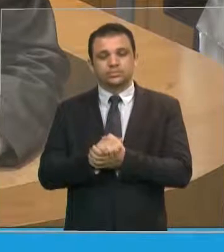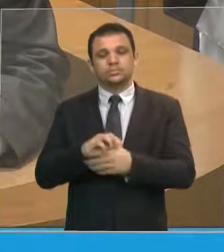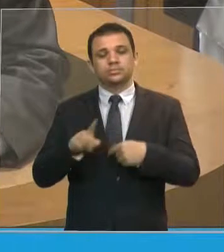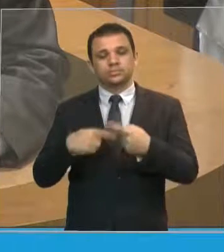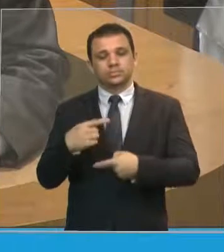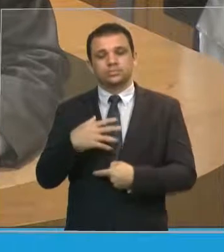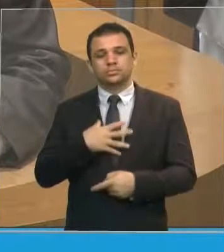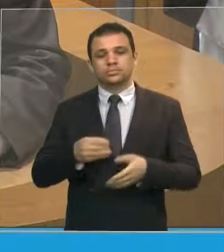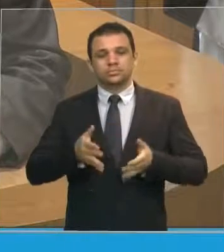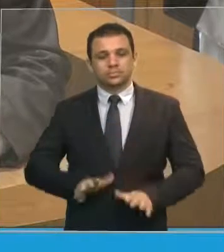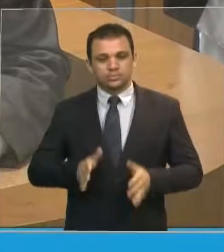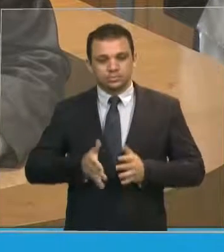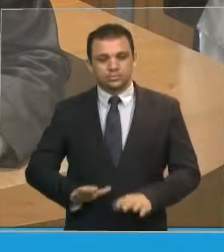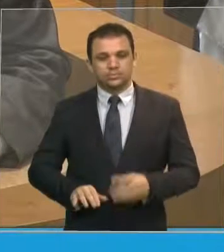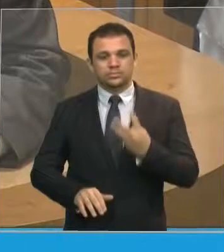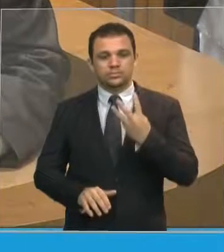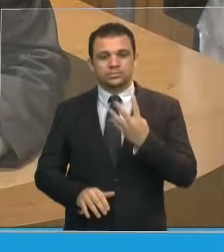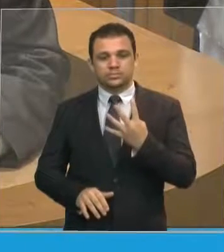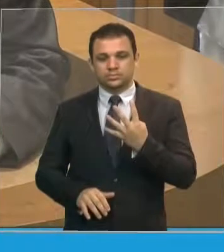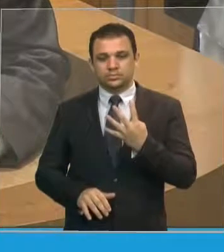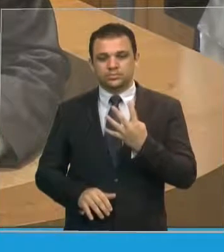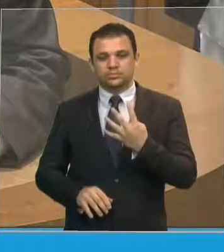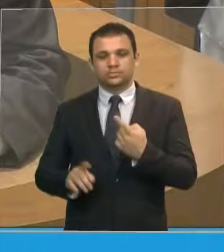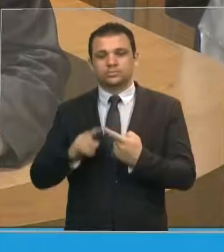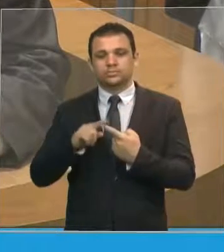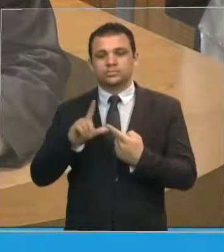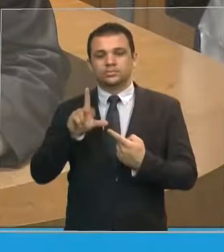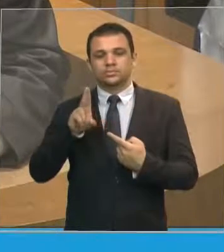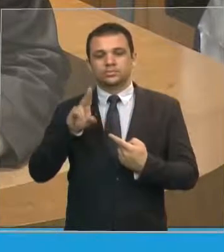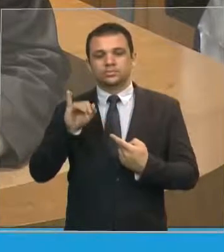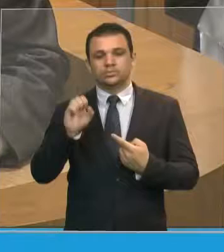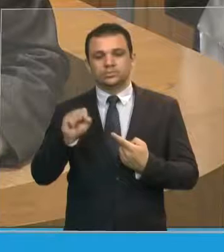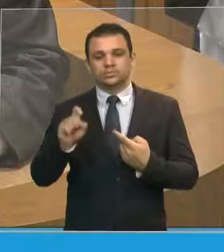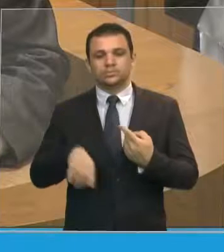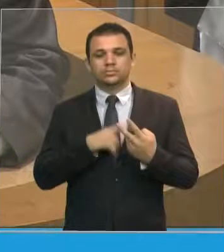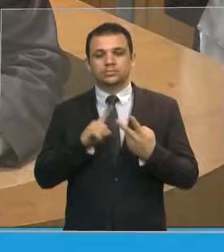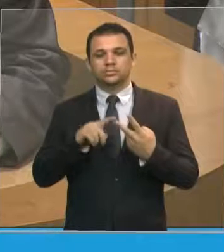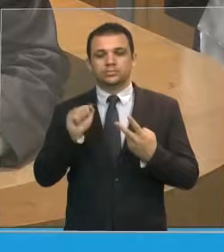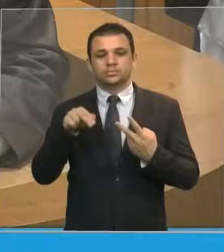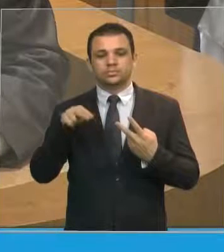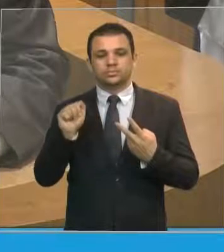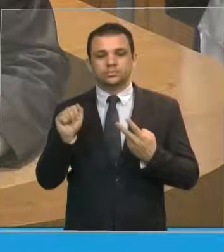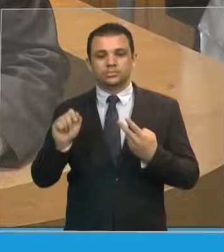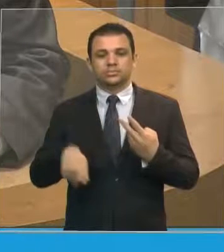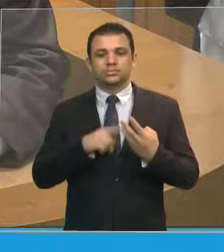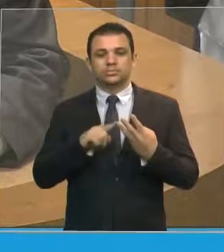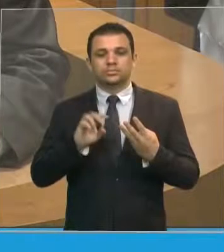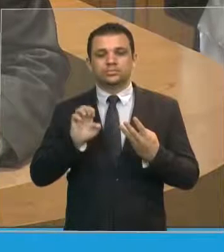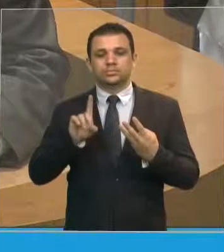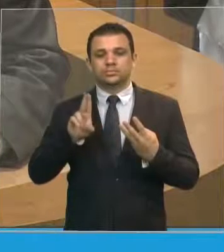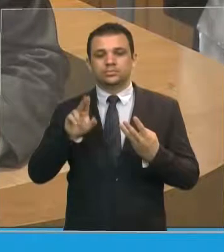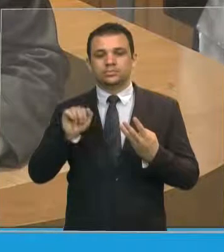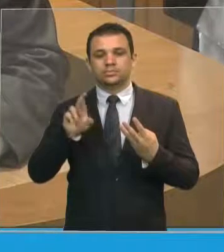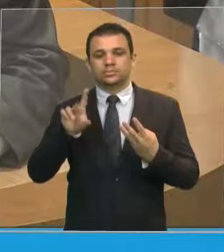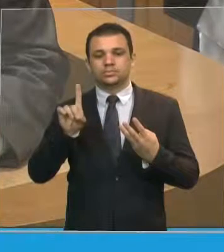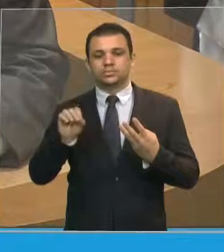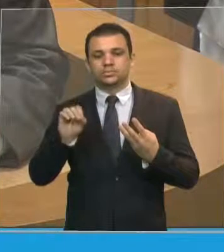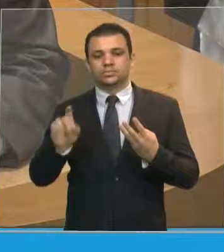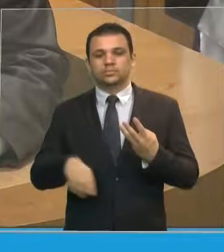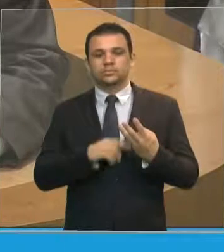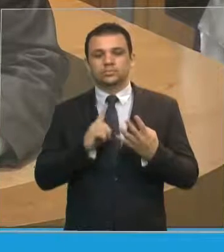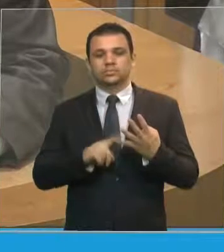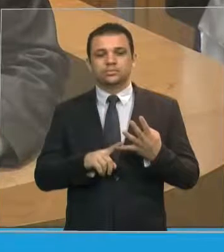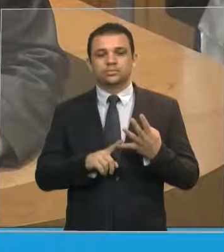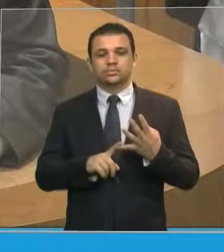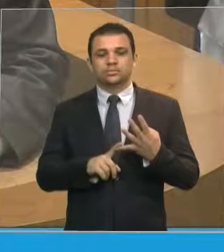nasceram-lhes 4 filhos: Luiz Fernando, Ana Lília, Eduardo Luiz e